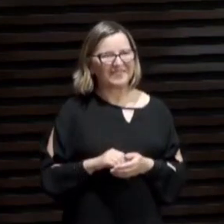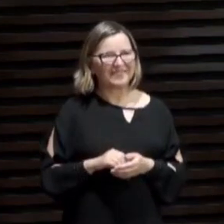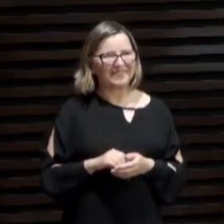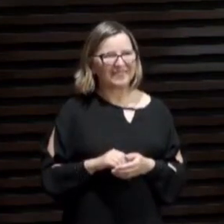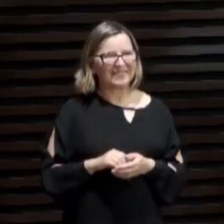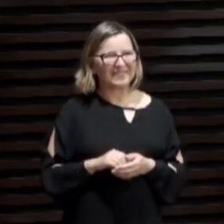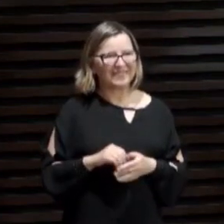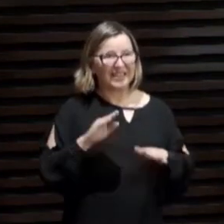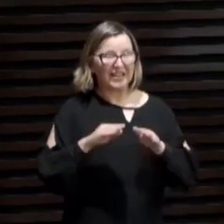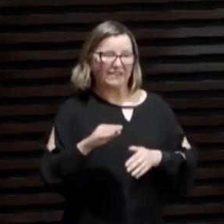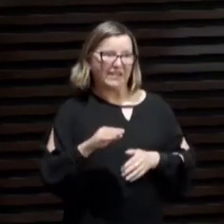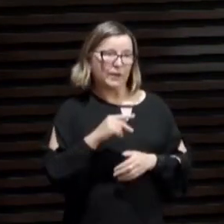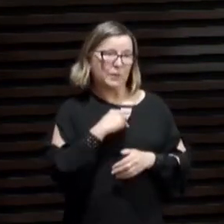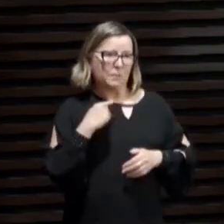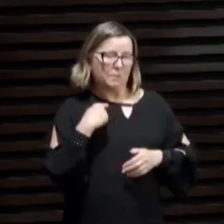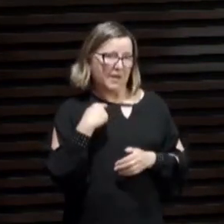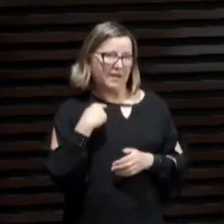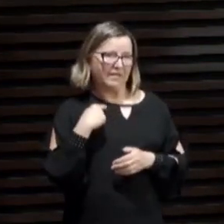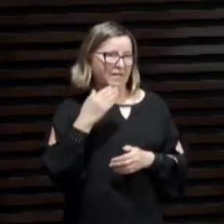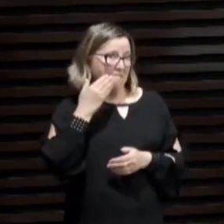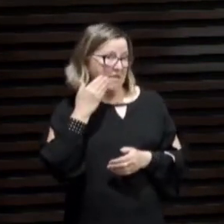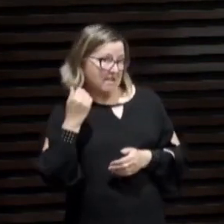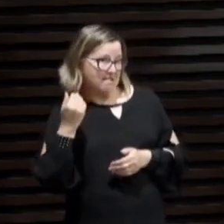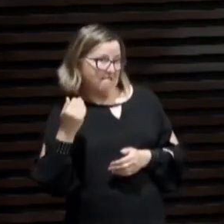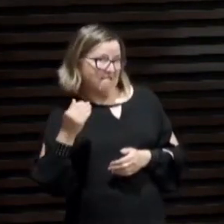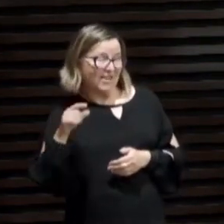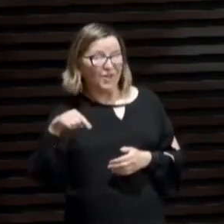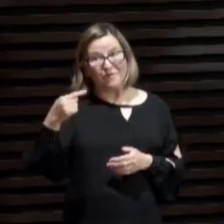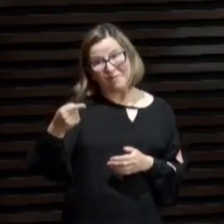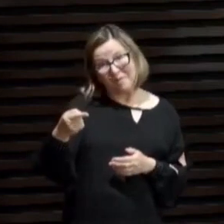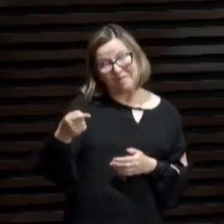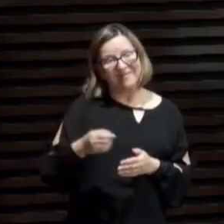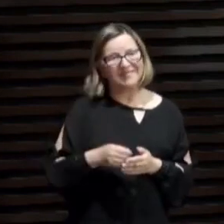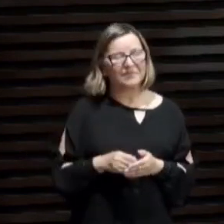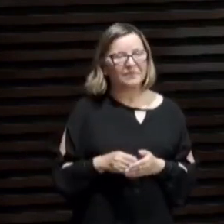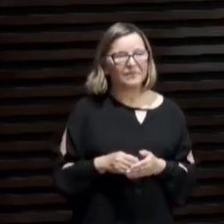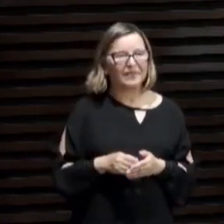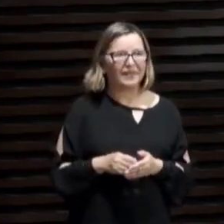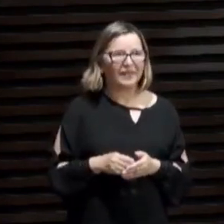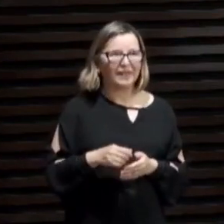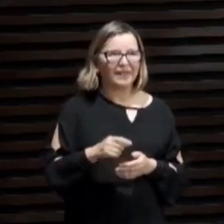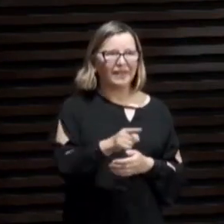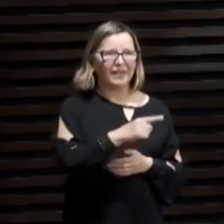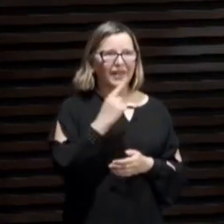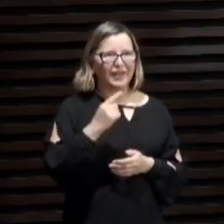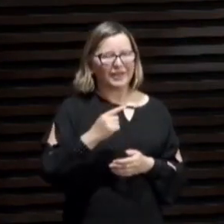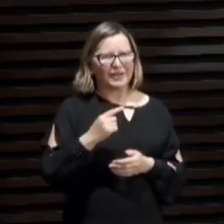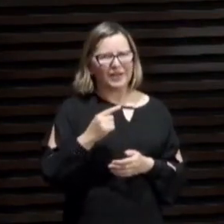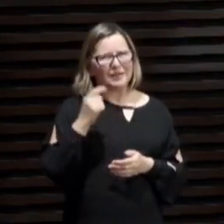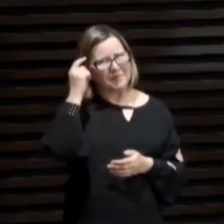mais eloquência, outro fala de uma maneira que você entende um pouco mais, e aí nós fazemos assim: eu vou levar a